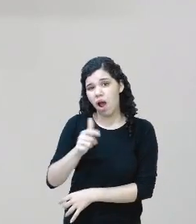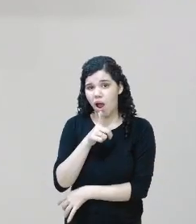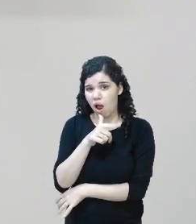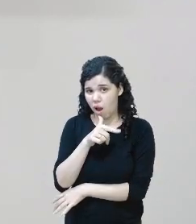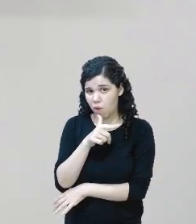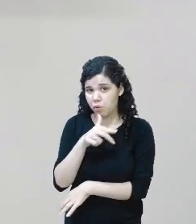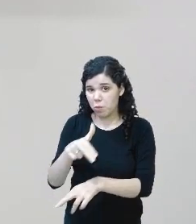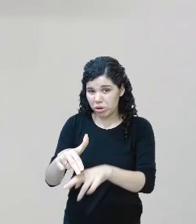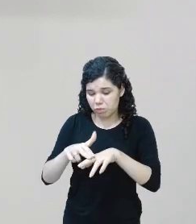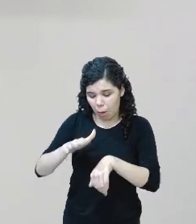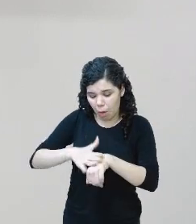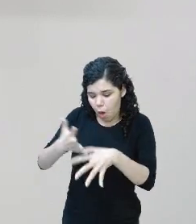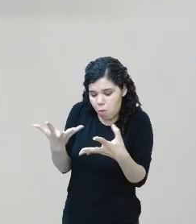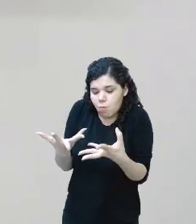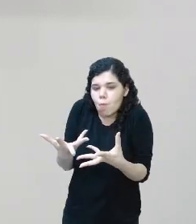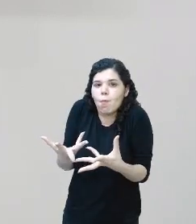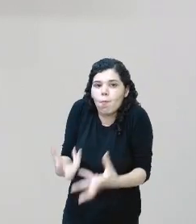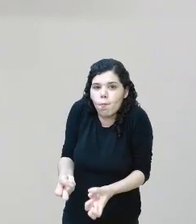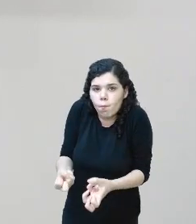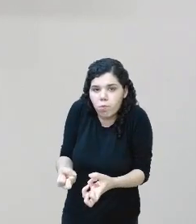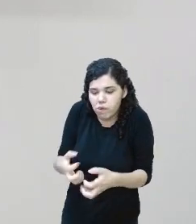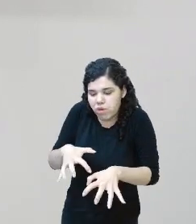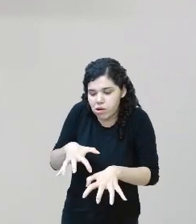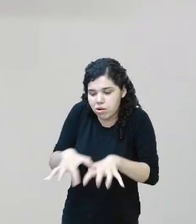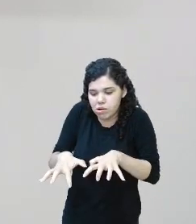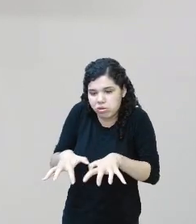Então, quando ele seca, ele racha. Como